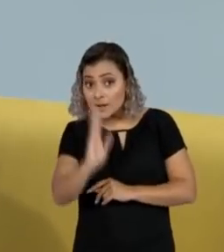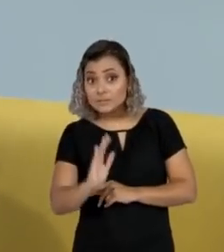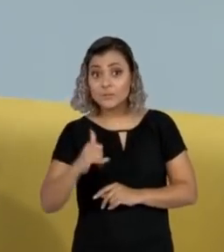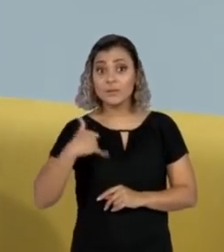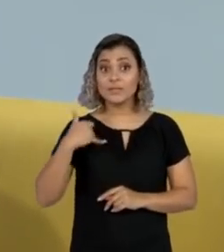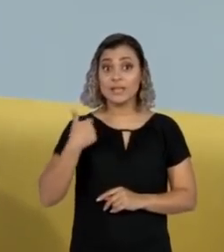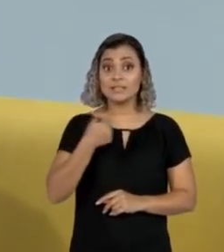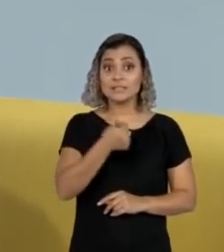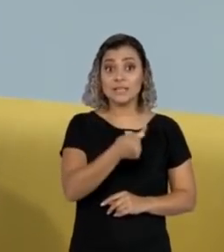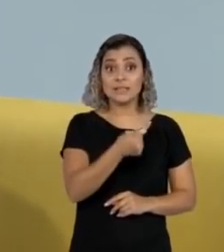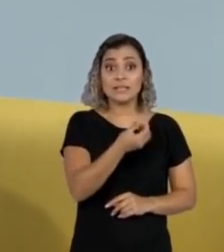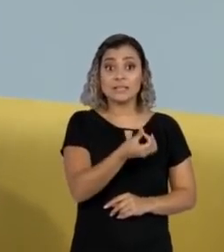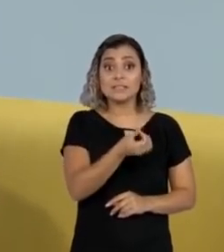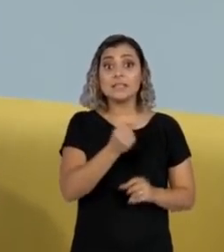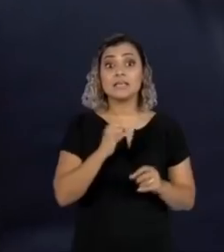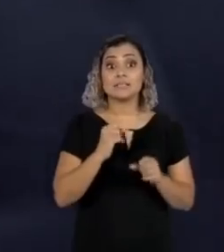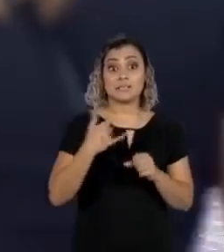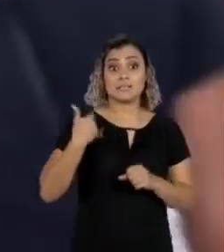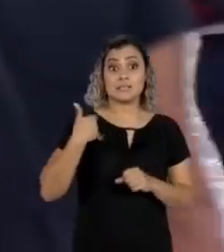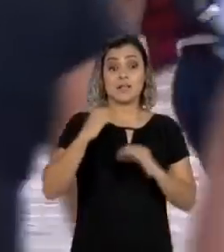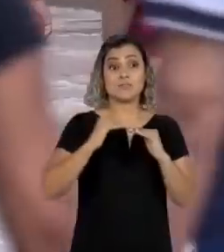mais de 76 anos.